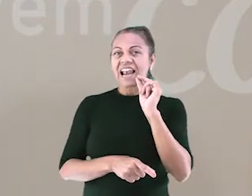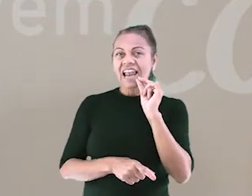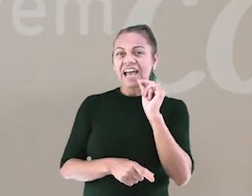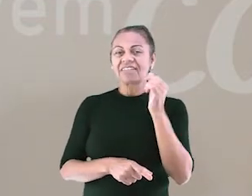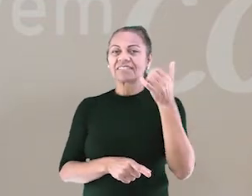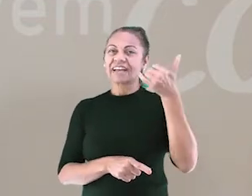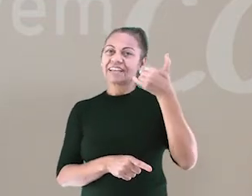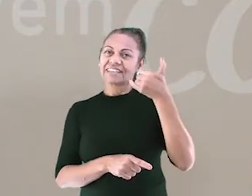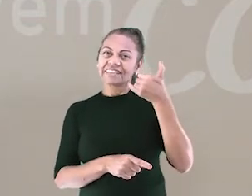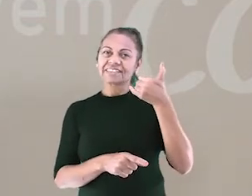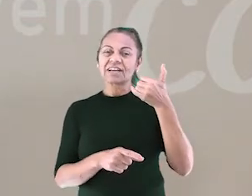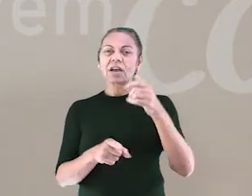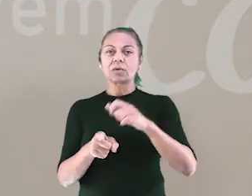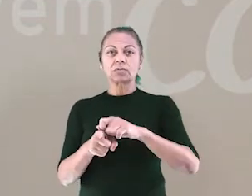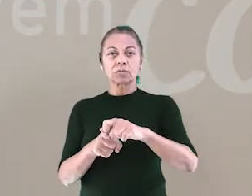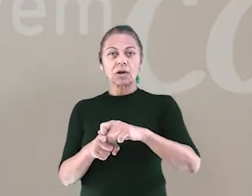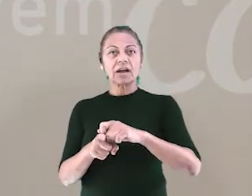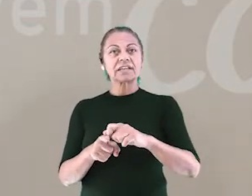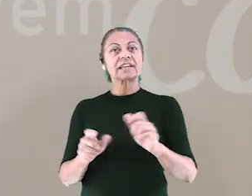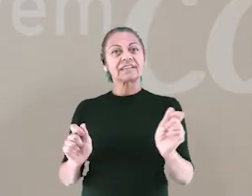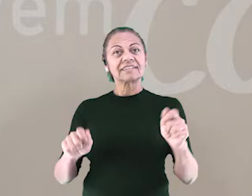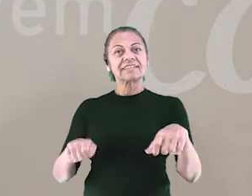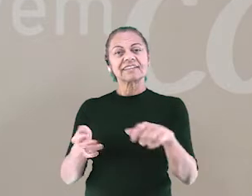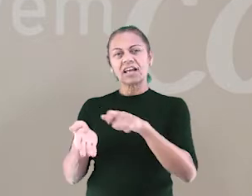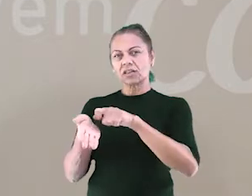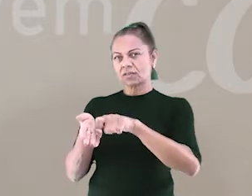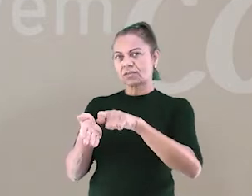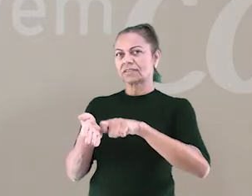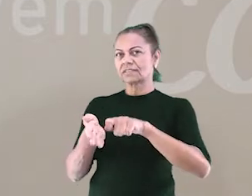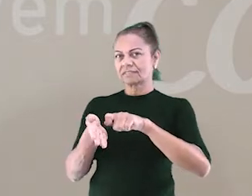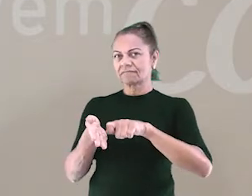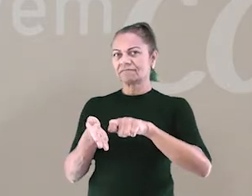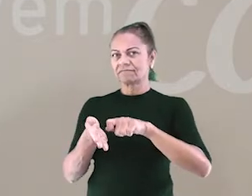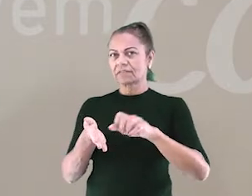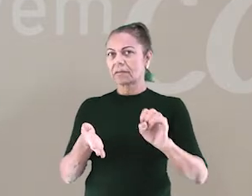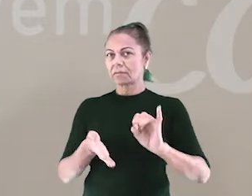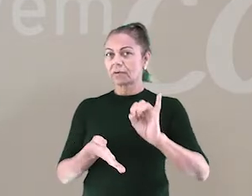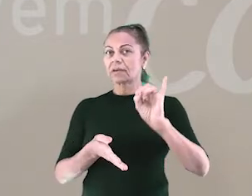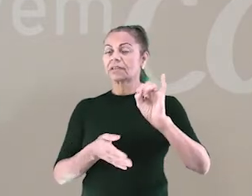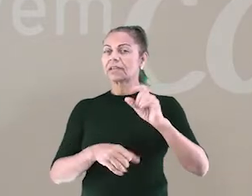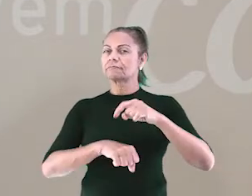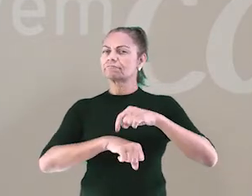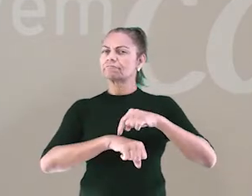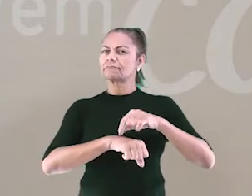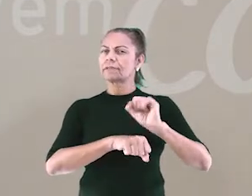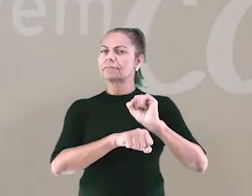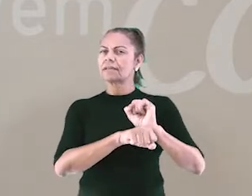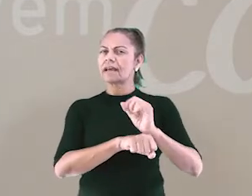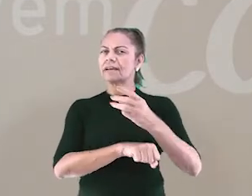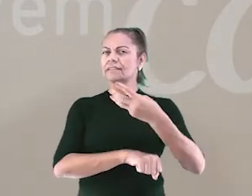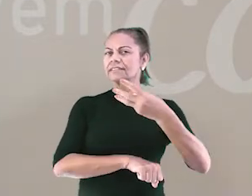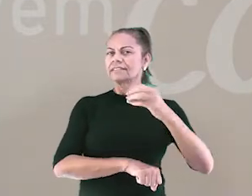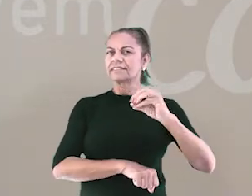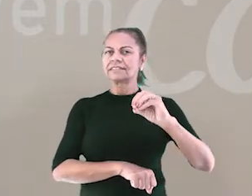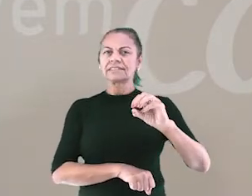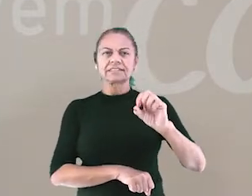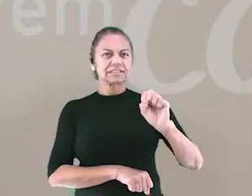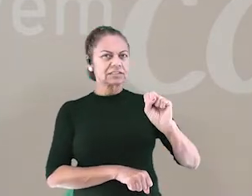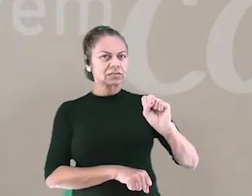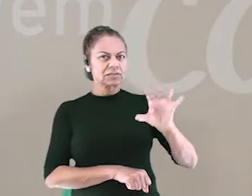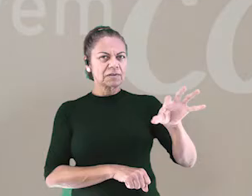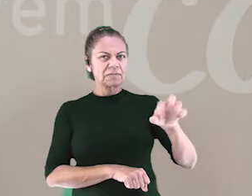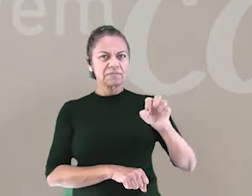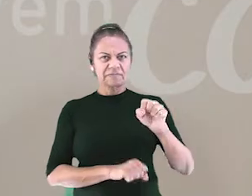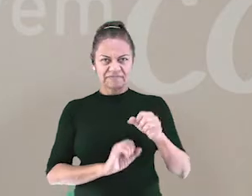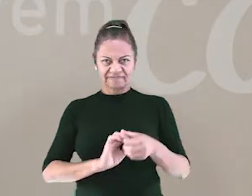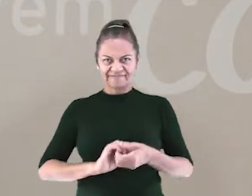e borrachas. Assim, você pode anotar o que acha importante. Darei a você 30 segundos para que você consiga